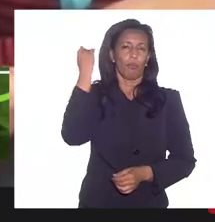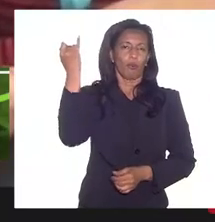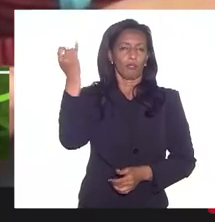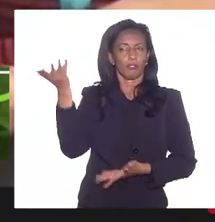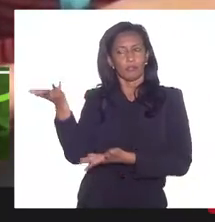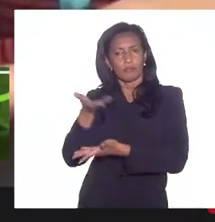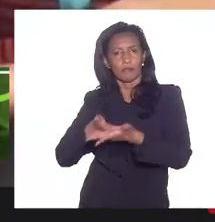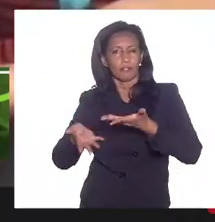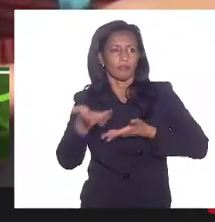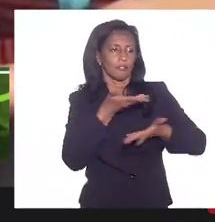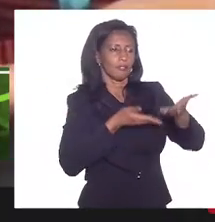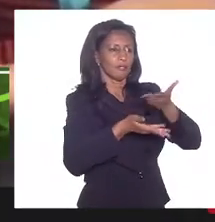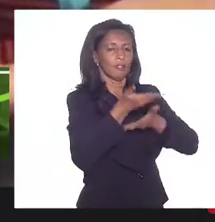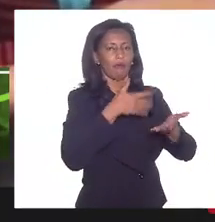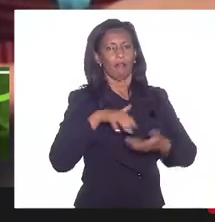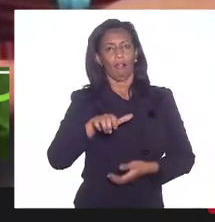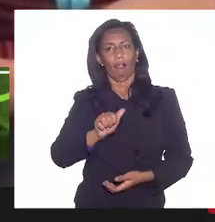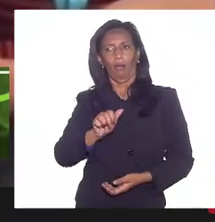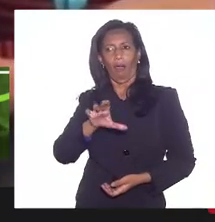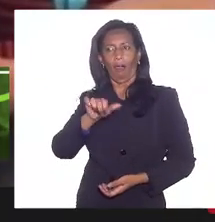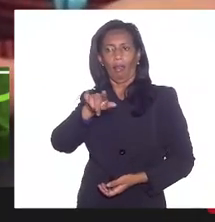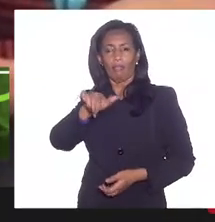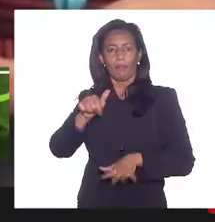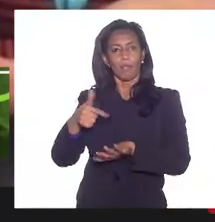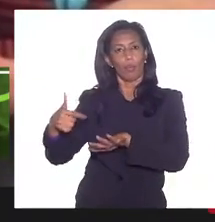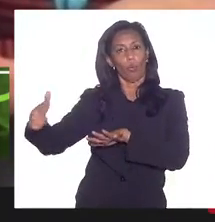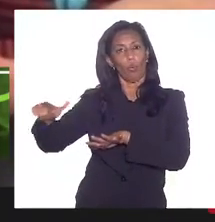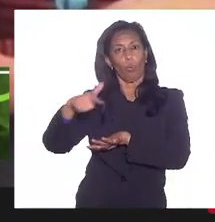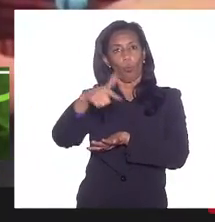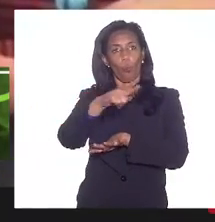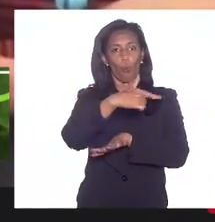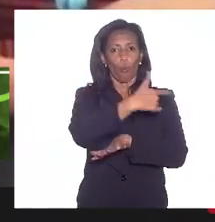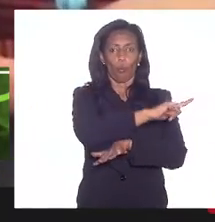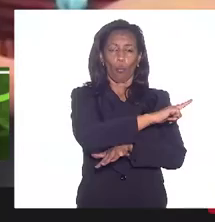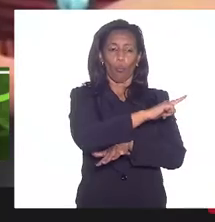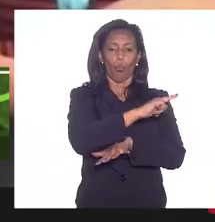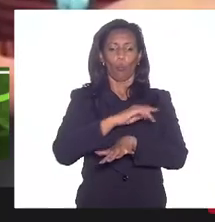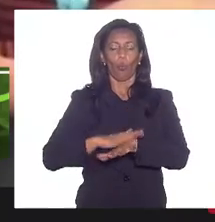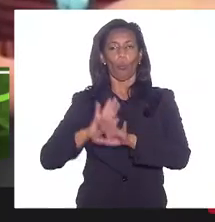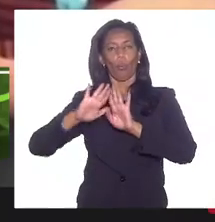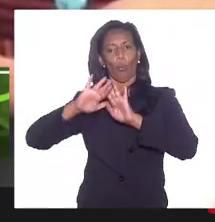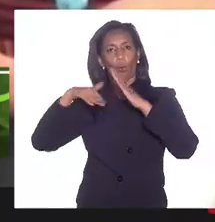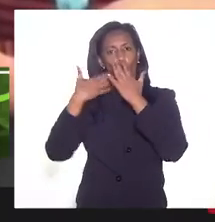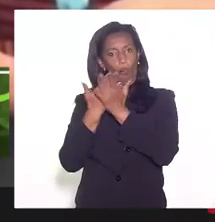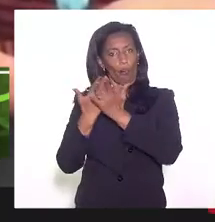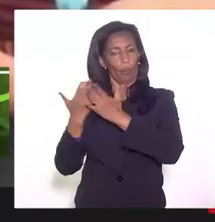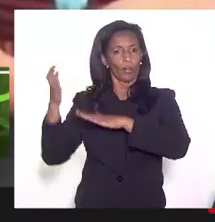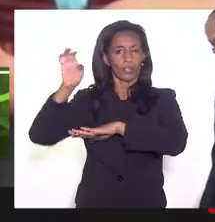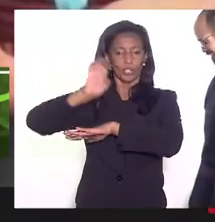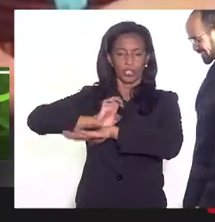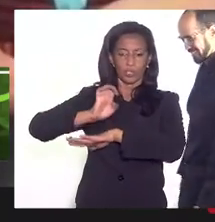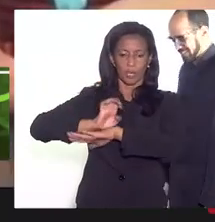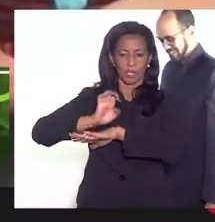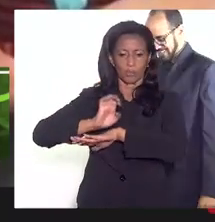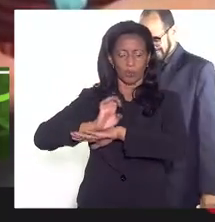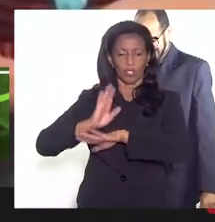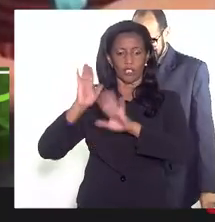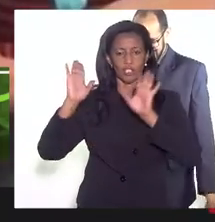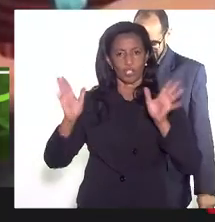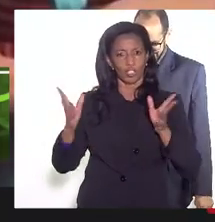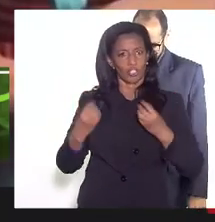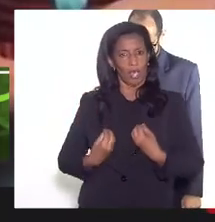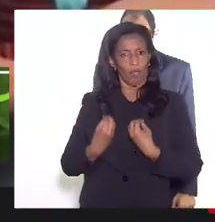academia a parceria com outras com as escolas estaduais do estado que já